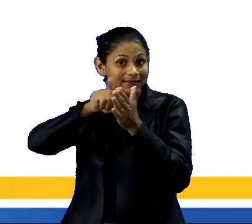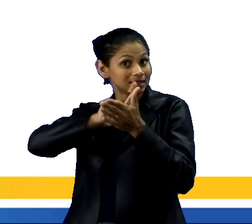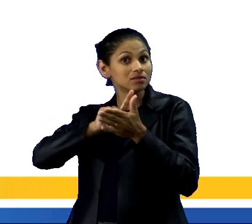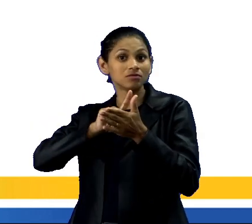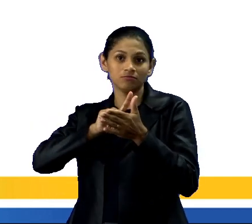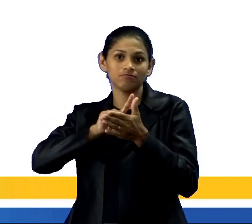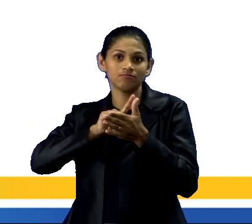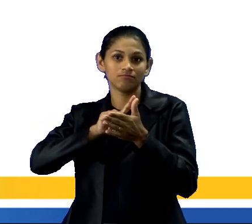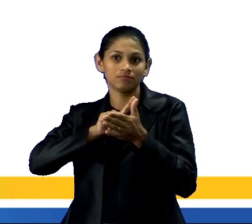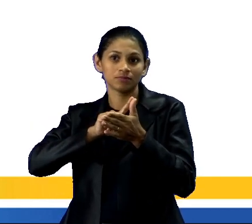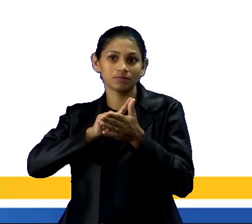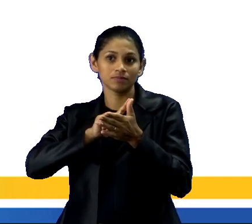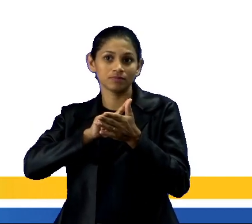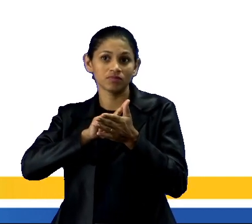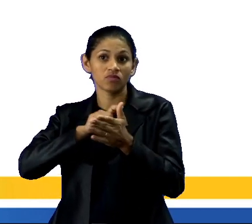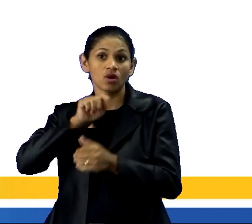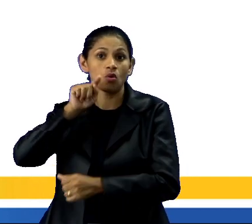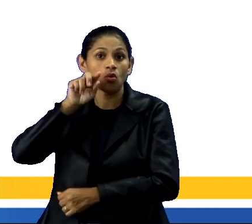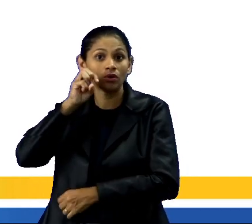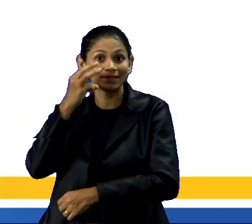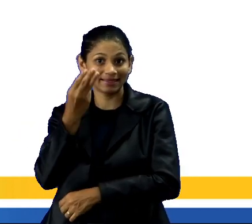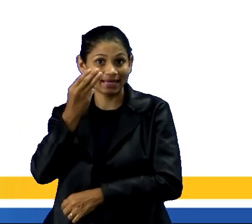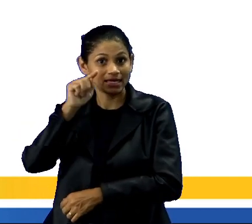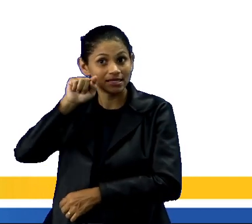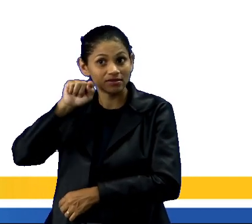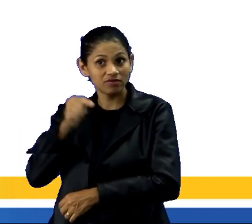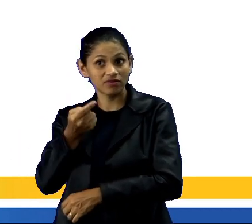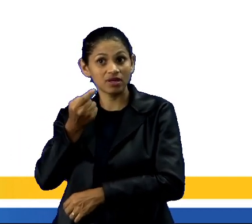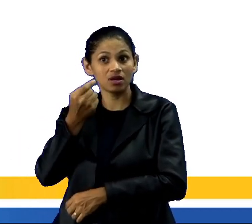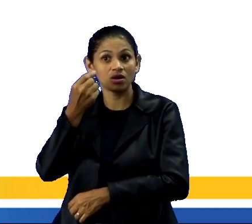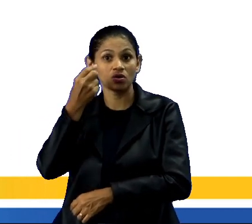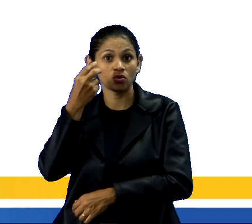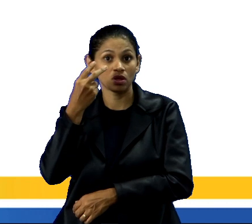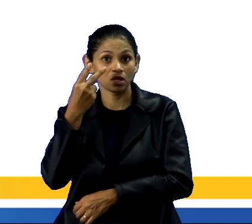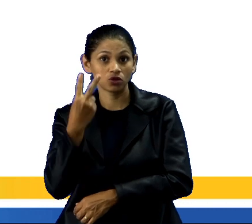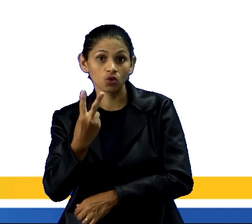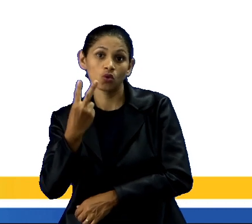3,2. E aí você viu que eu reduzi a casa, era